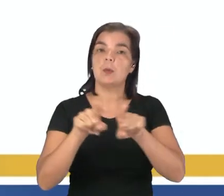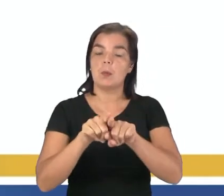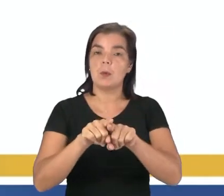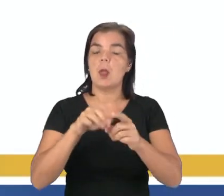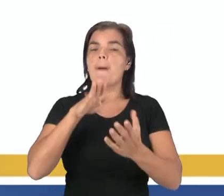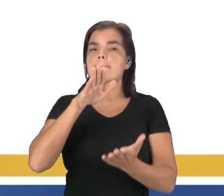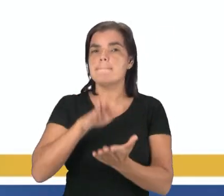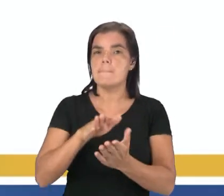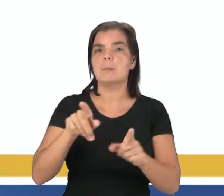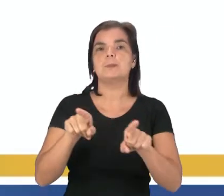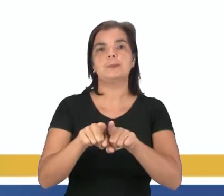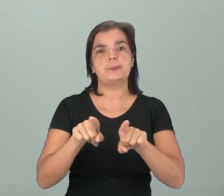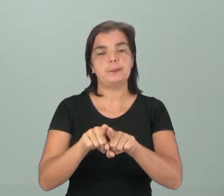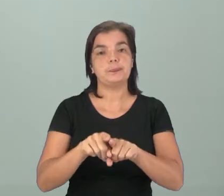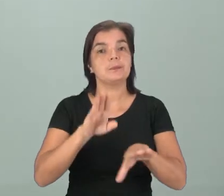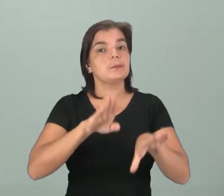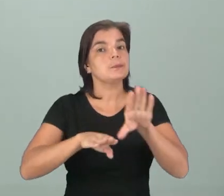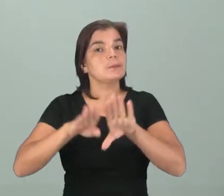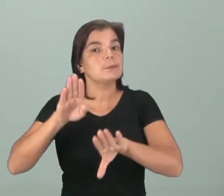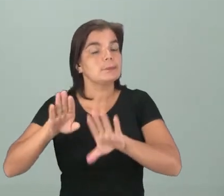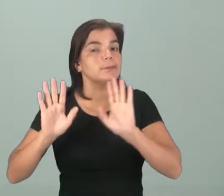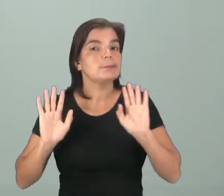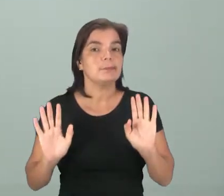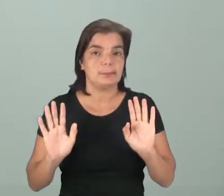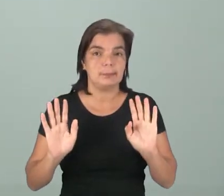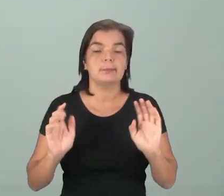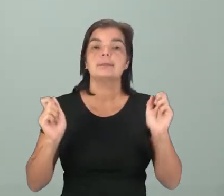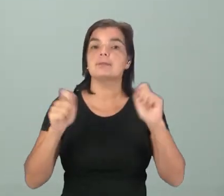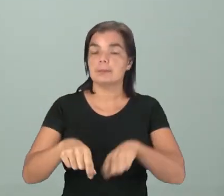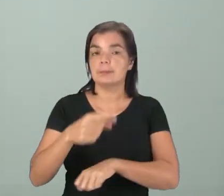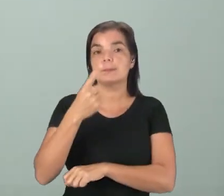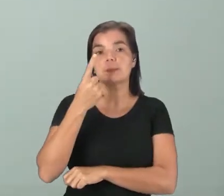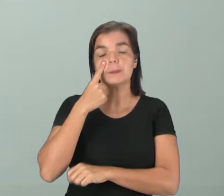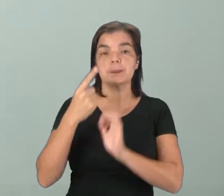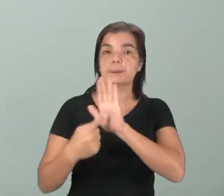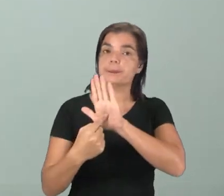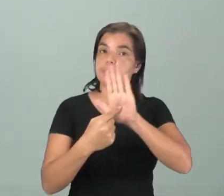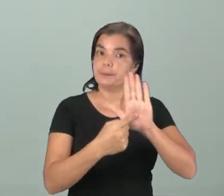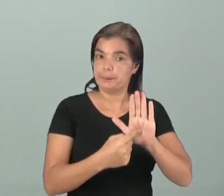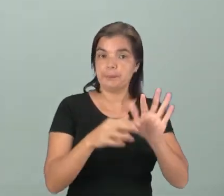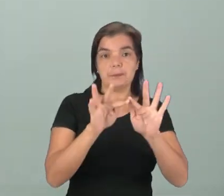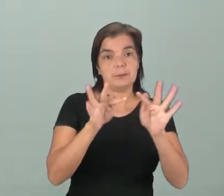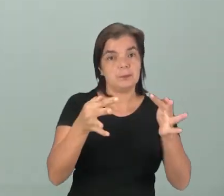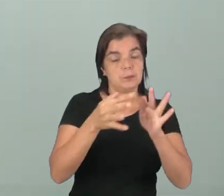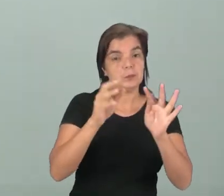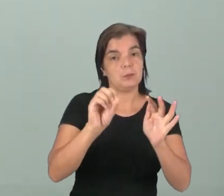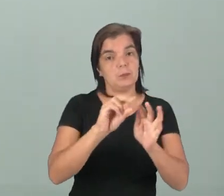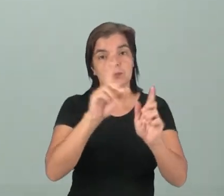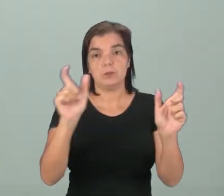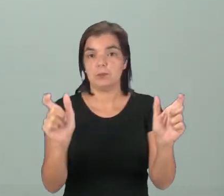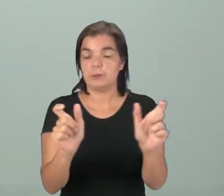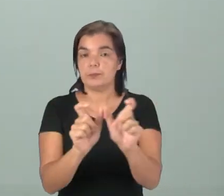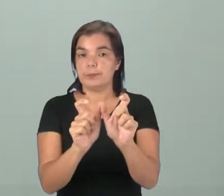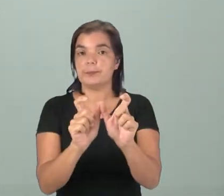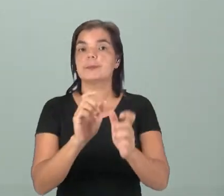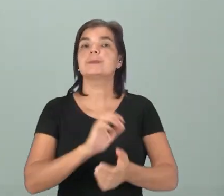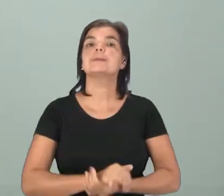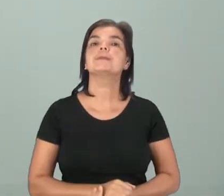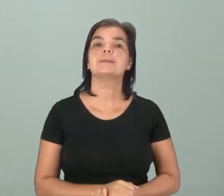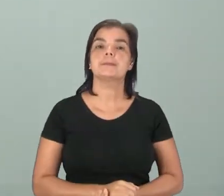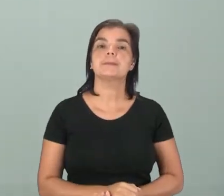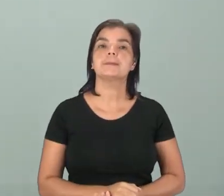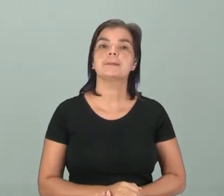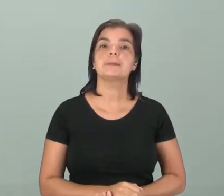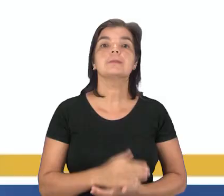à pressão. E aí, às vezes, nós podemos ter elas se apresentando de uma forma simples ou se apresentando de uma forma